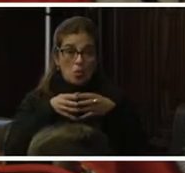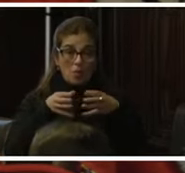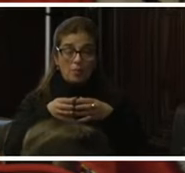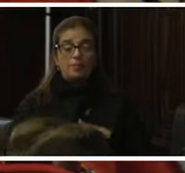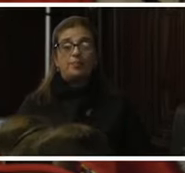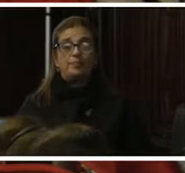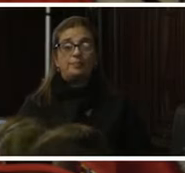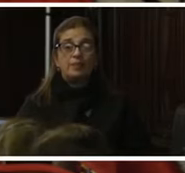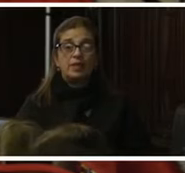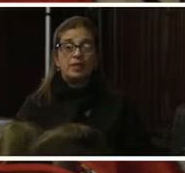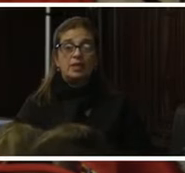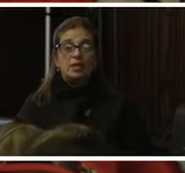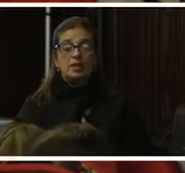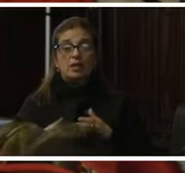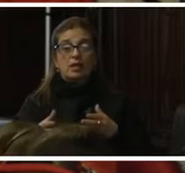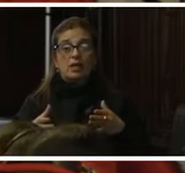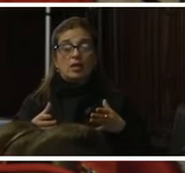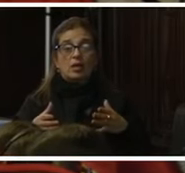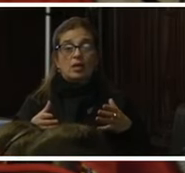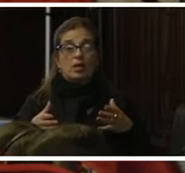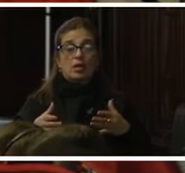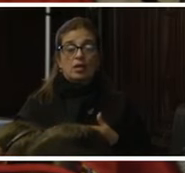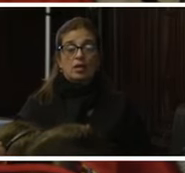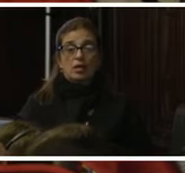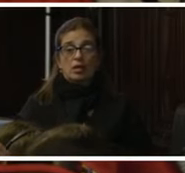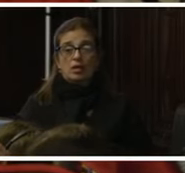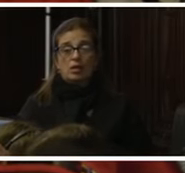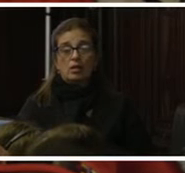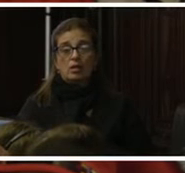agora nem caiu a é